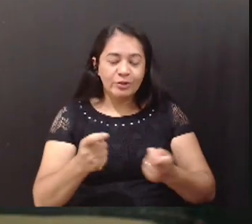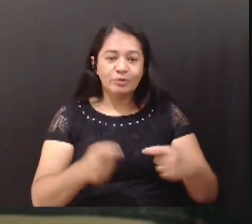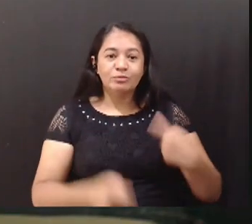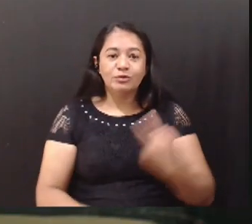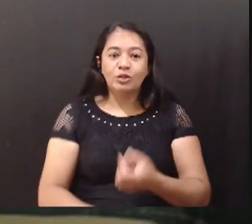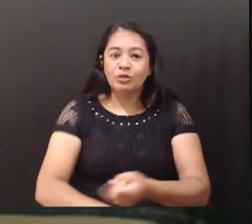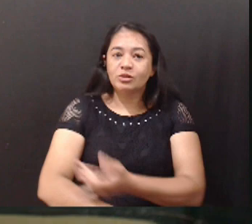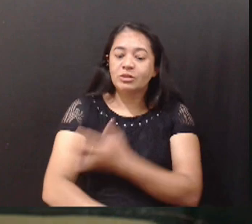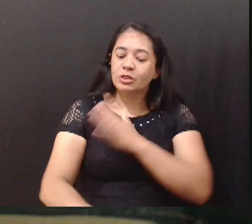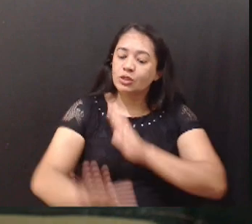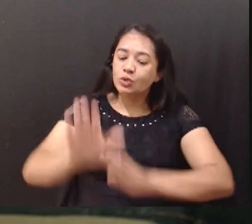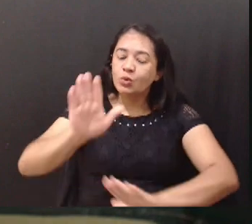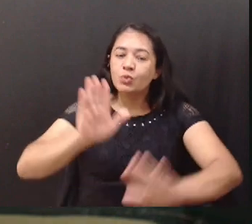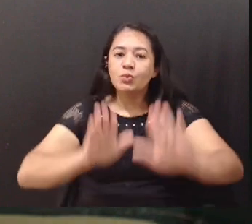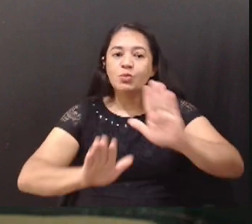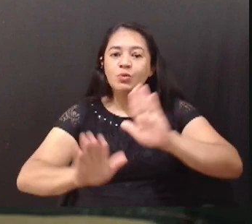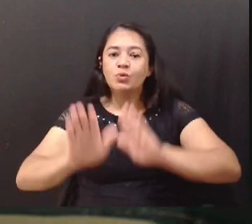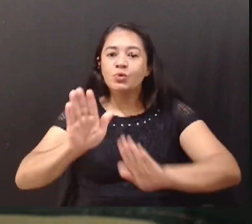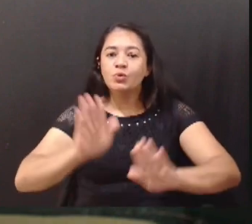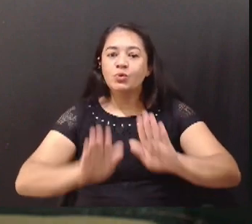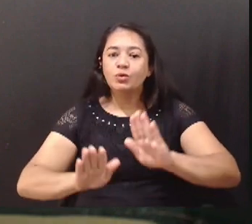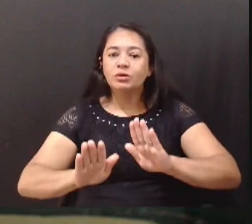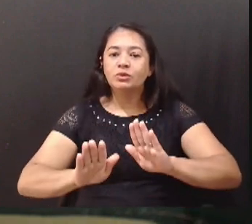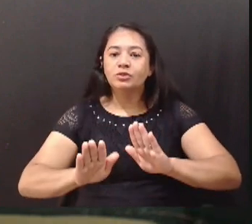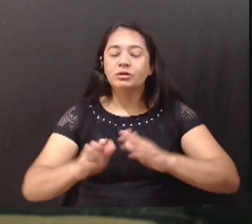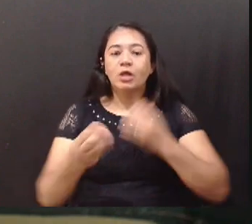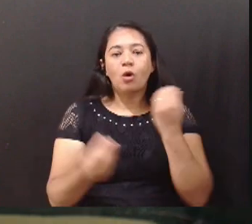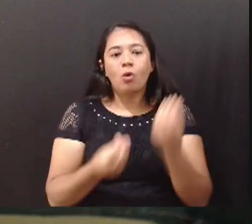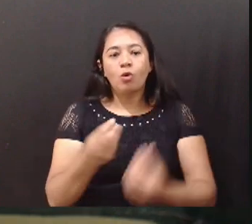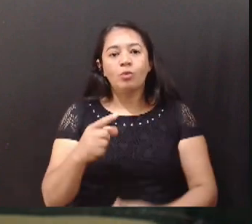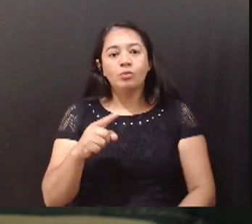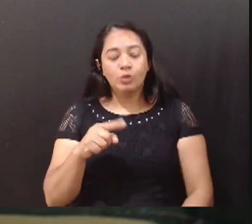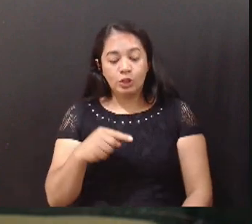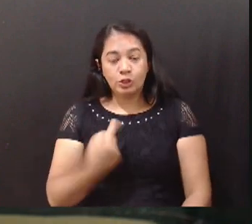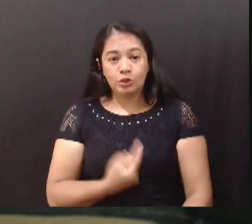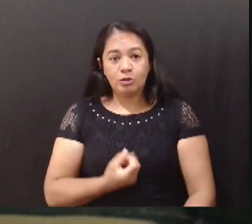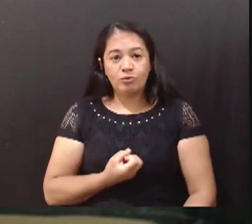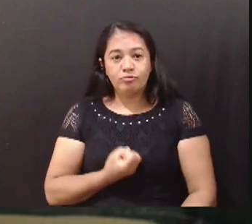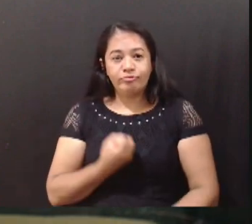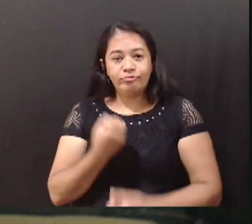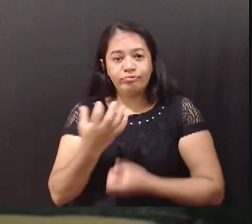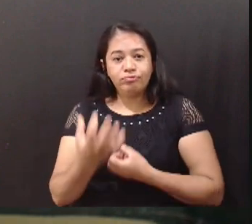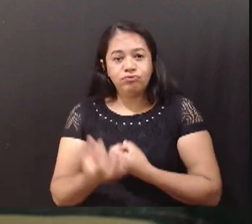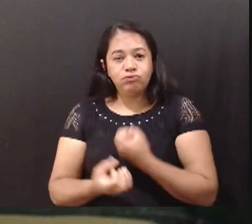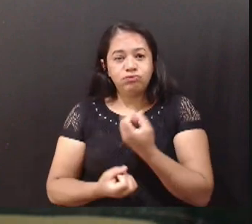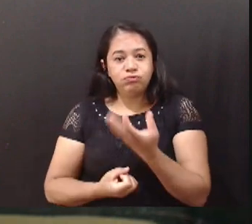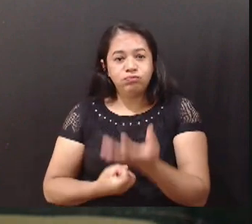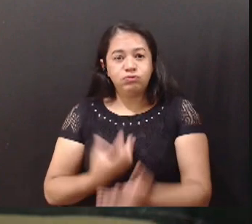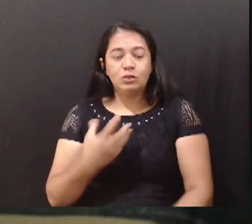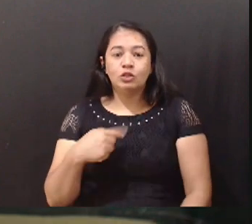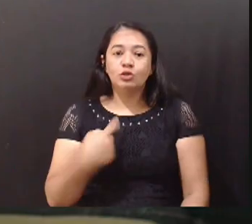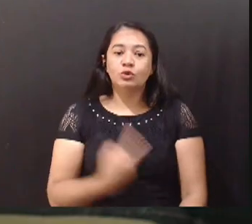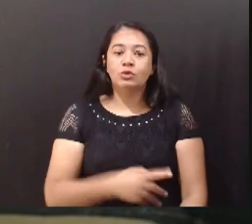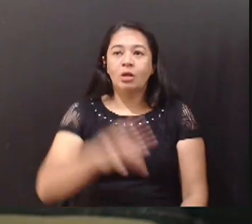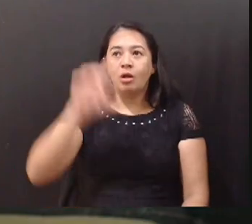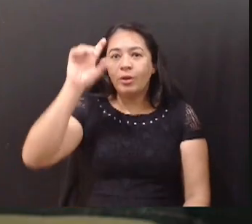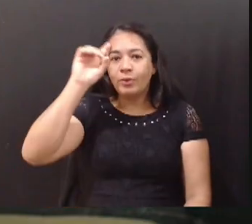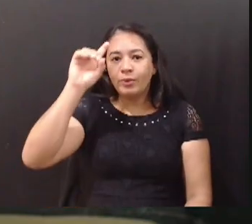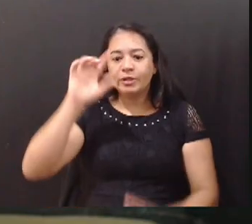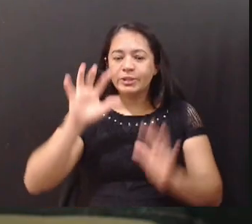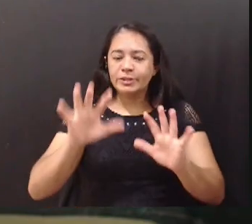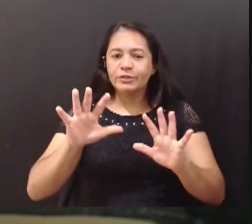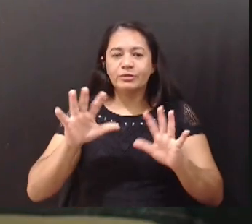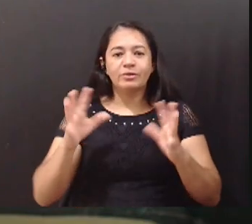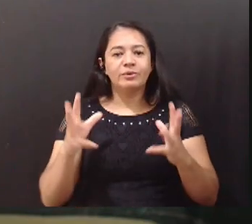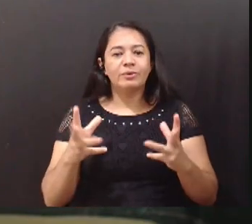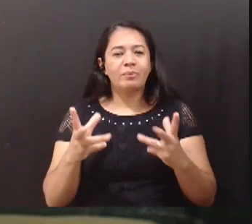cuidado, né? Como a gente expressa elas no nosso dia a dia. Gente, isso aqui tá maravilhoso,